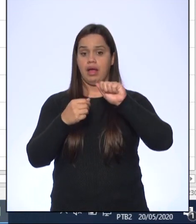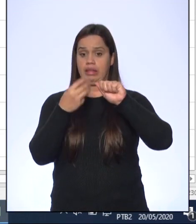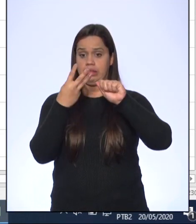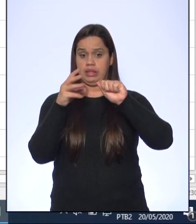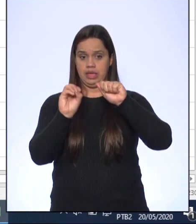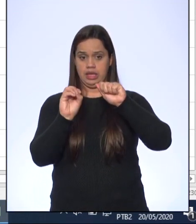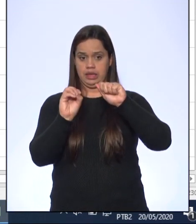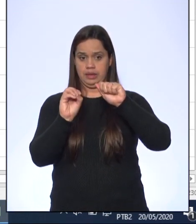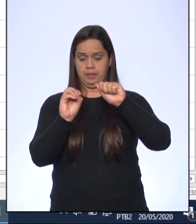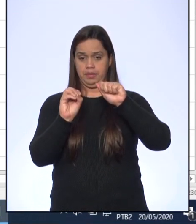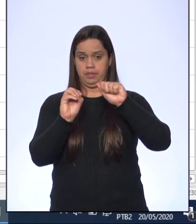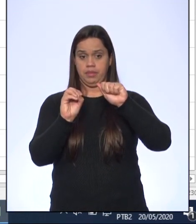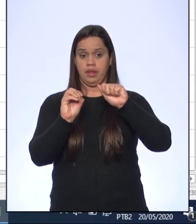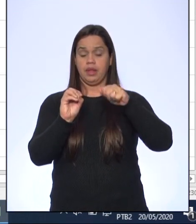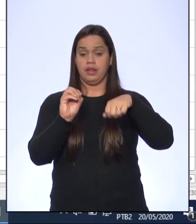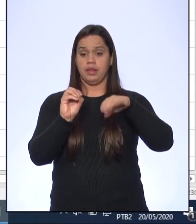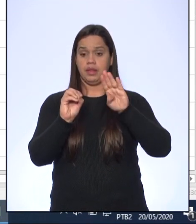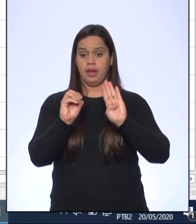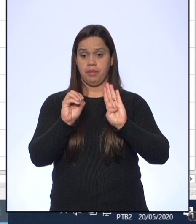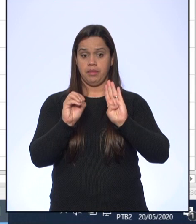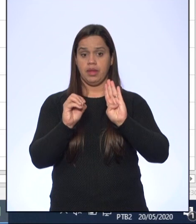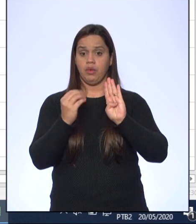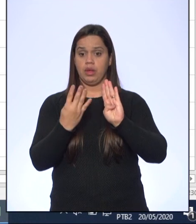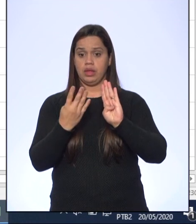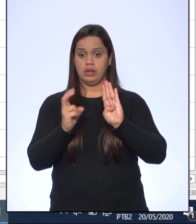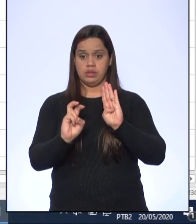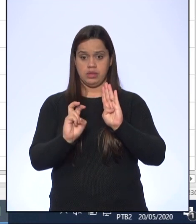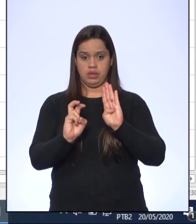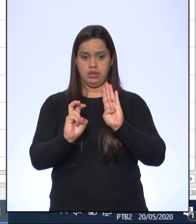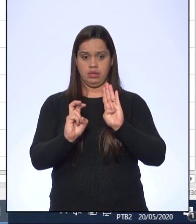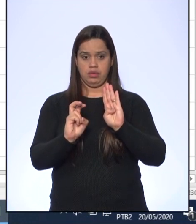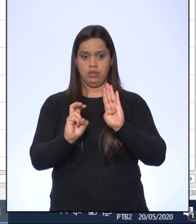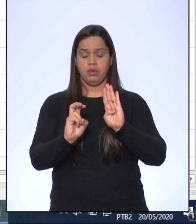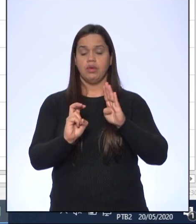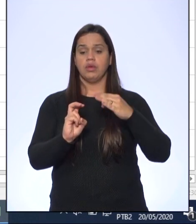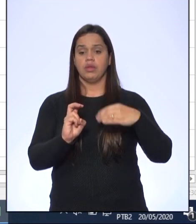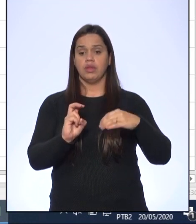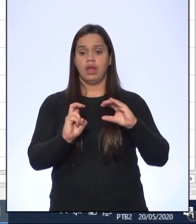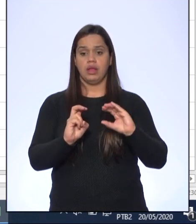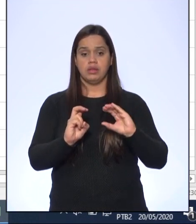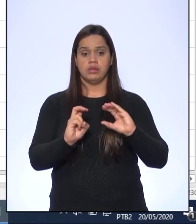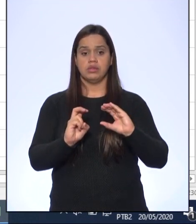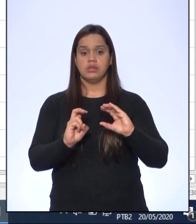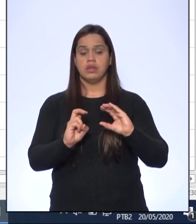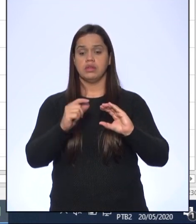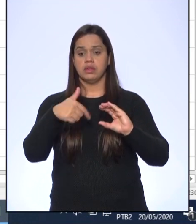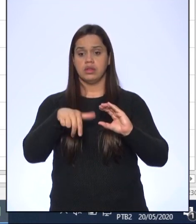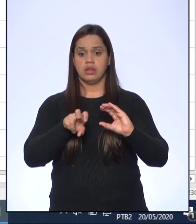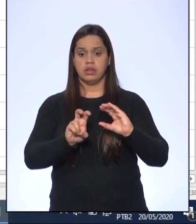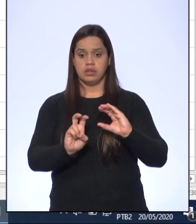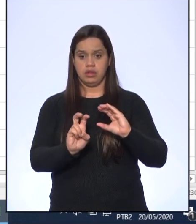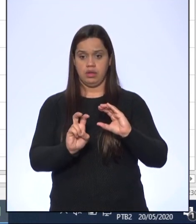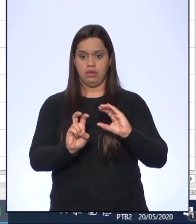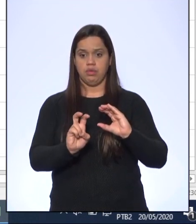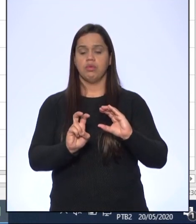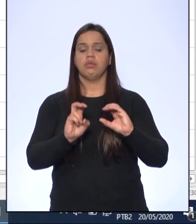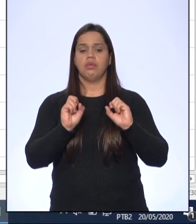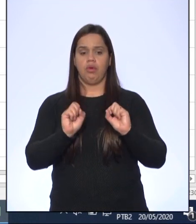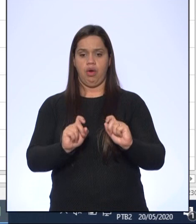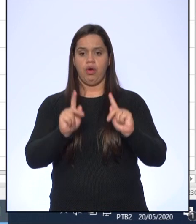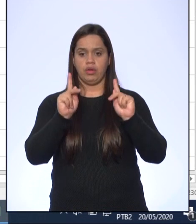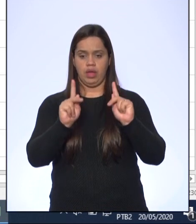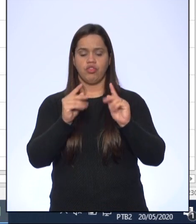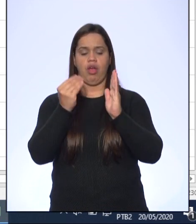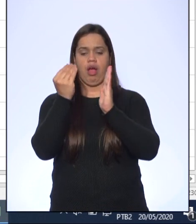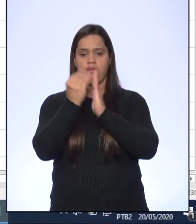a produção da máquina B é 45 e a produção da máquina B, 75. Beleza? Preenchi